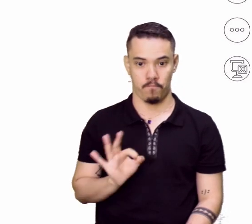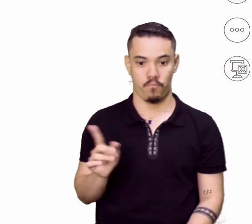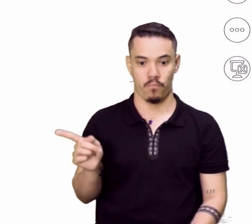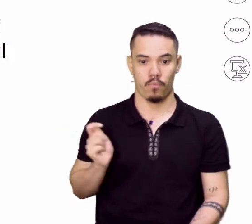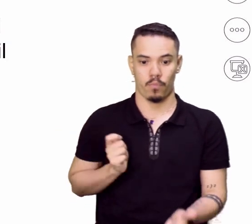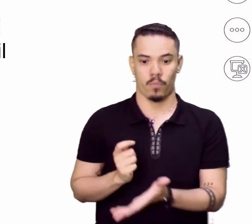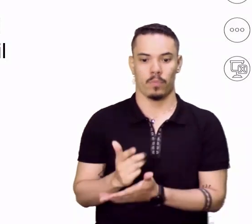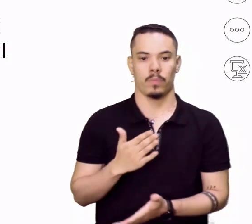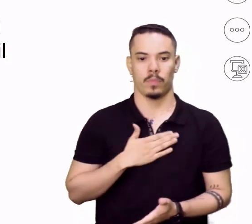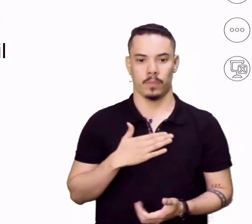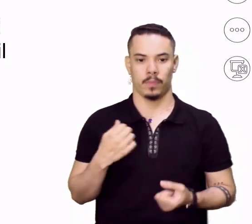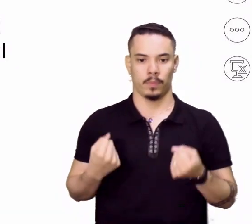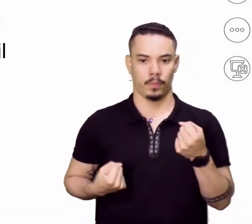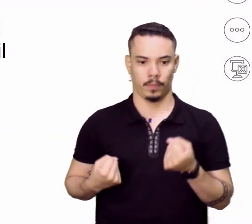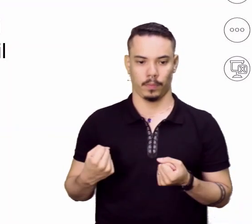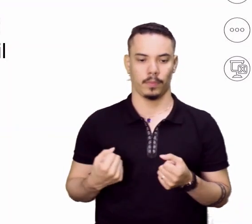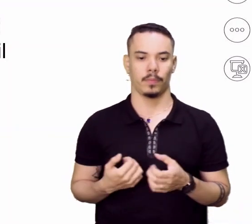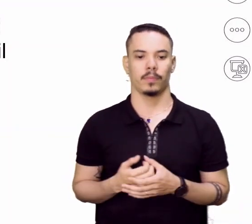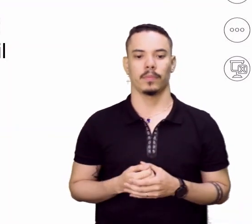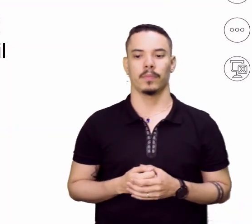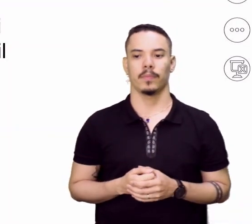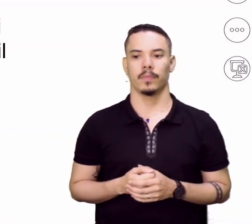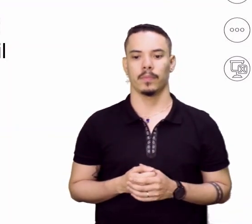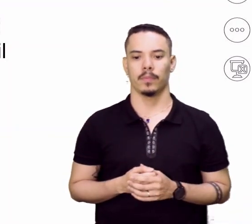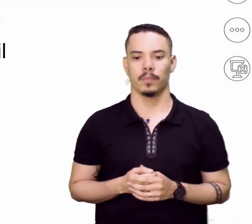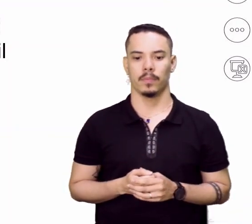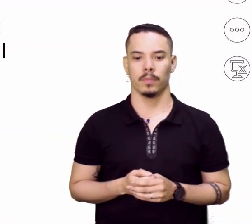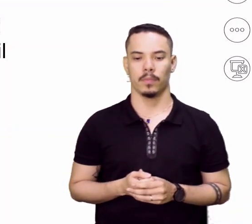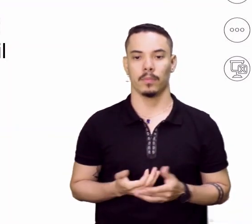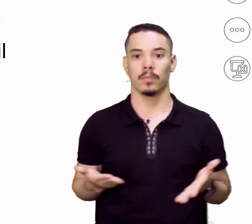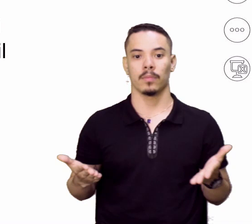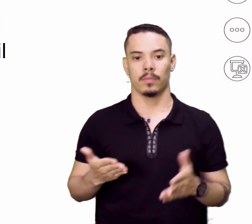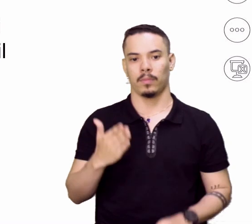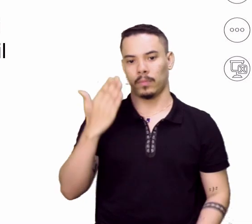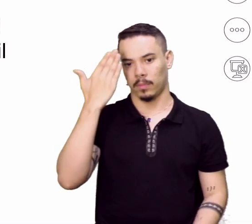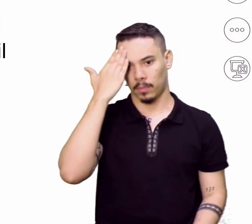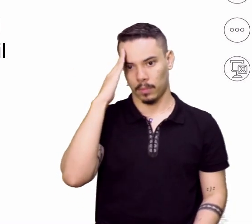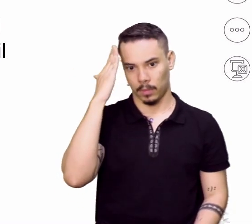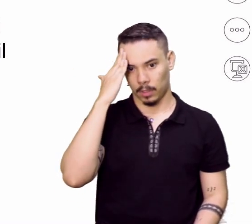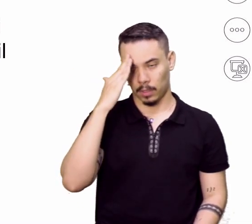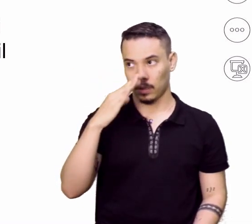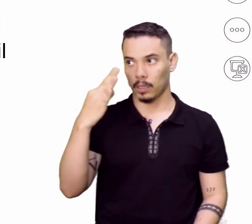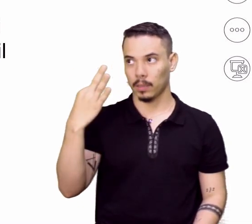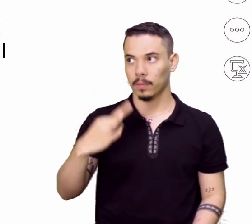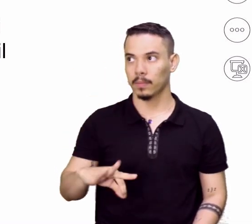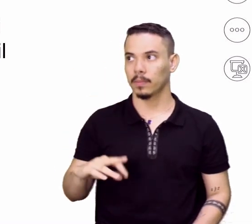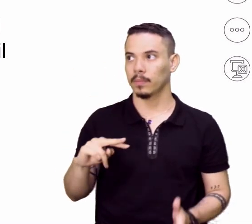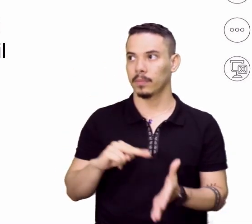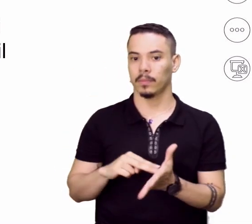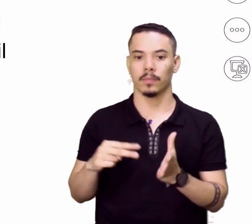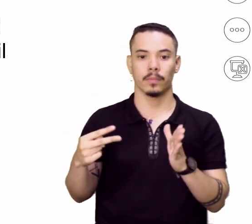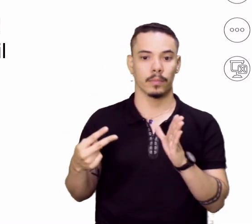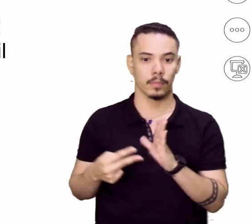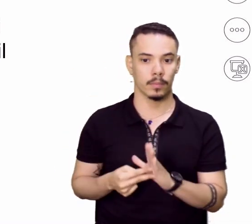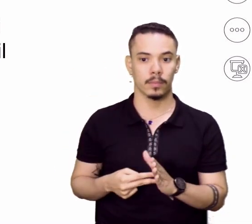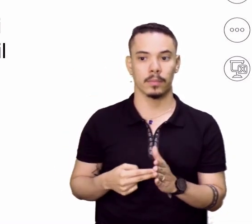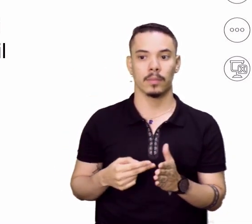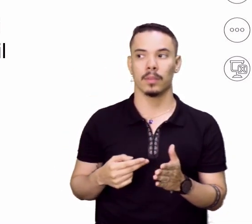bem? Então vamos lá entender o que são define or